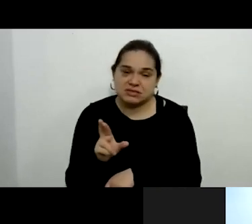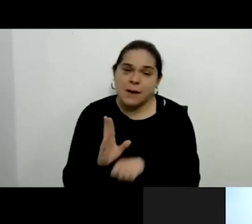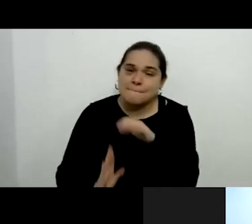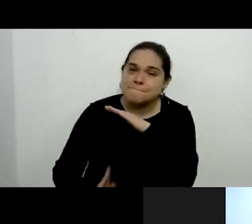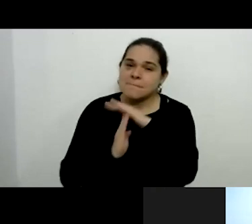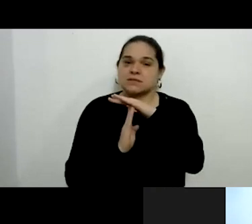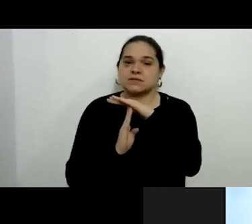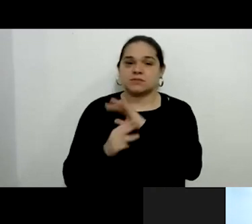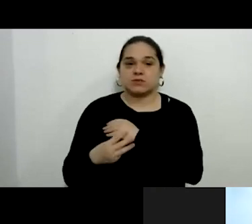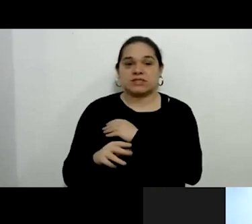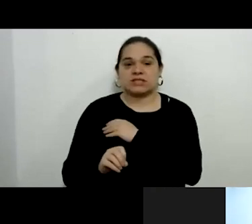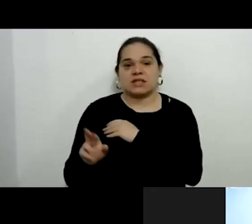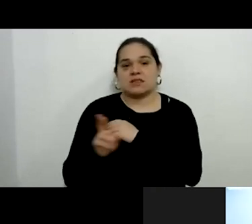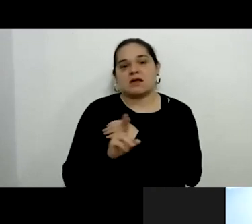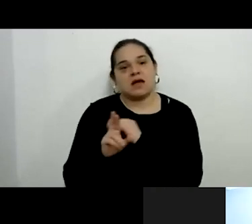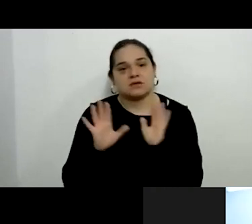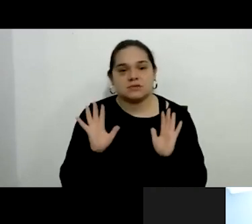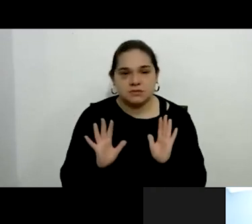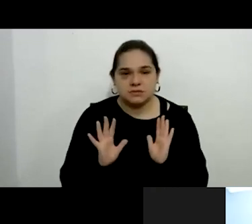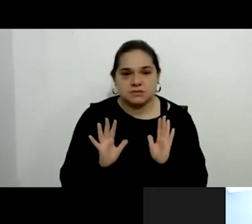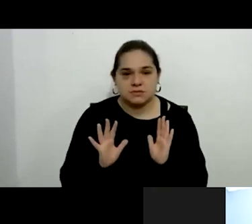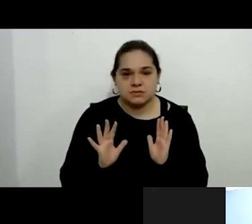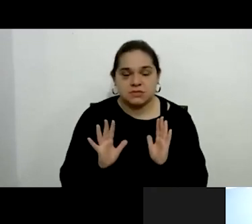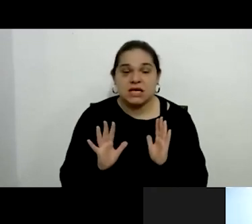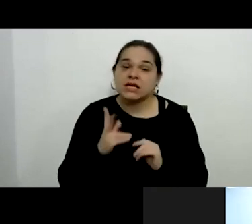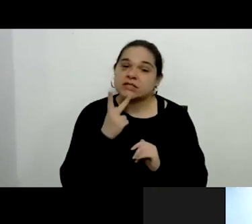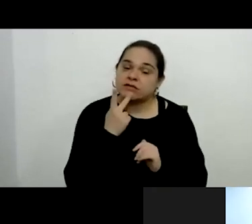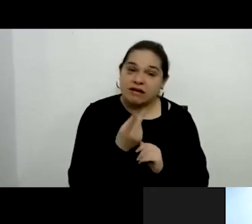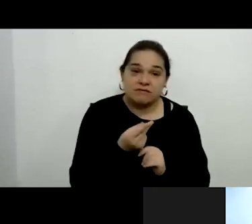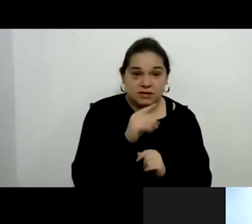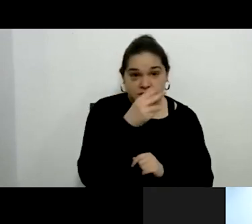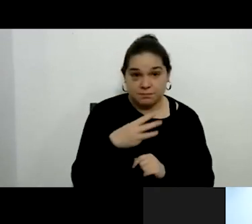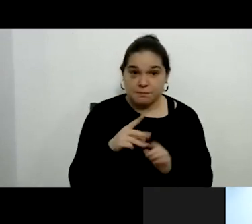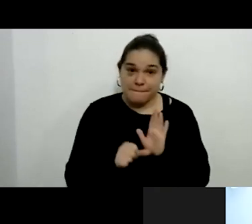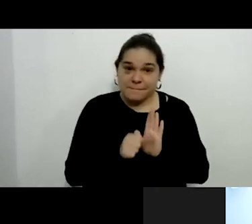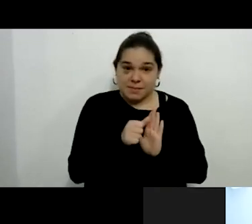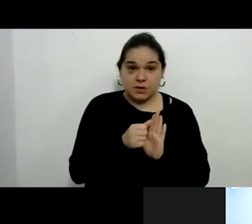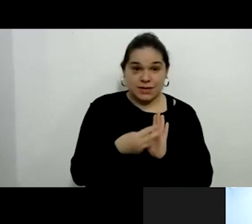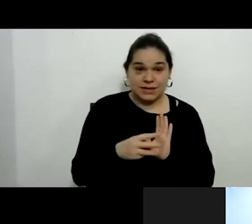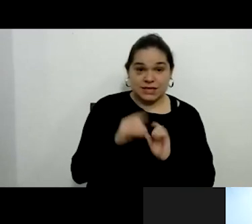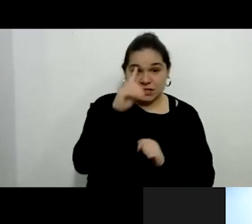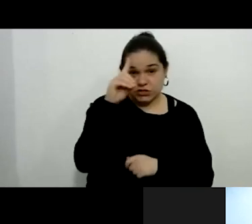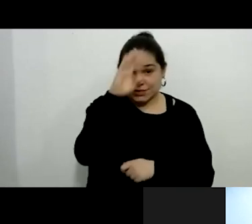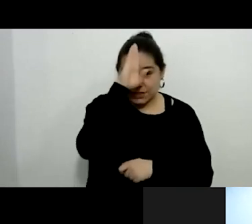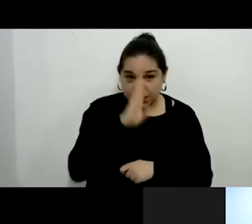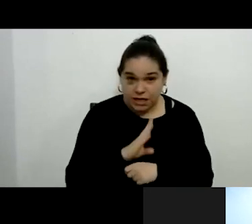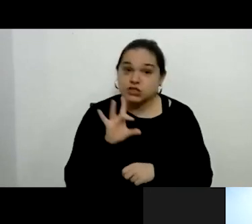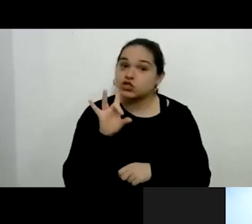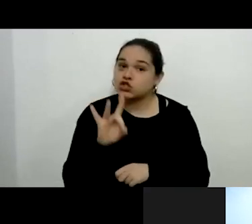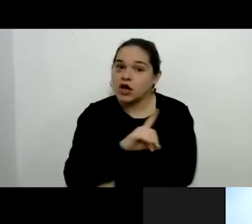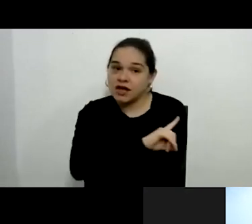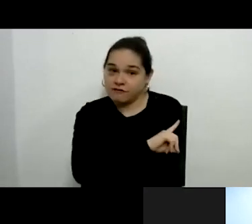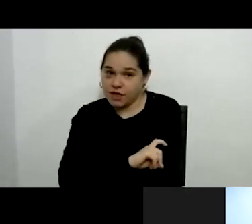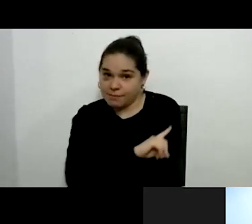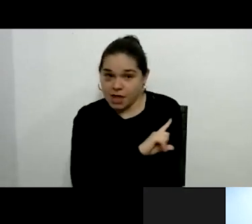30 reais. Então, a gente vai passar a degustação e vai daí, a partir daí, ver quantas pessoas aderiram pra gente ver o plano fixo,